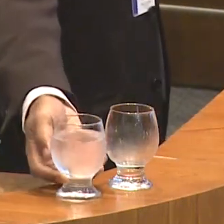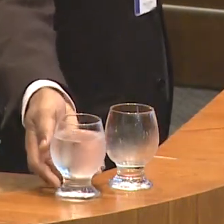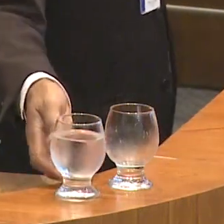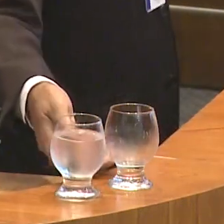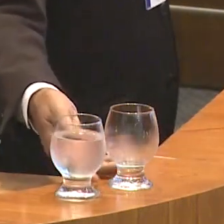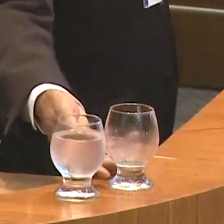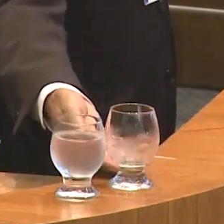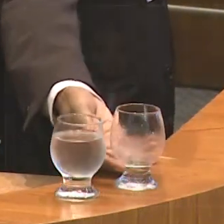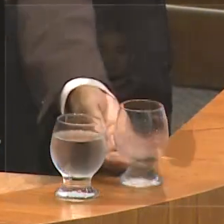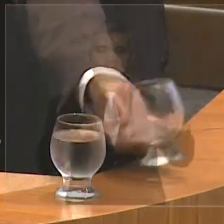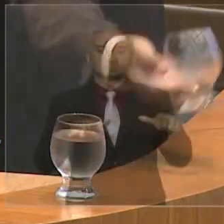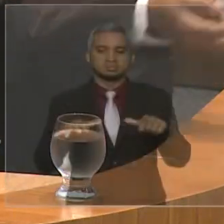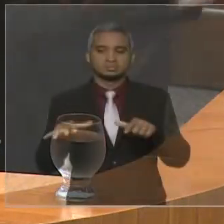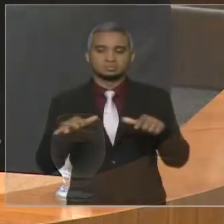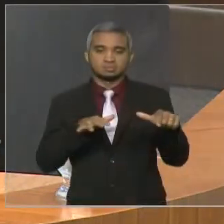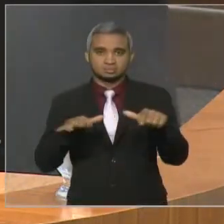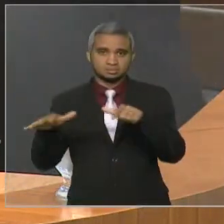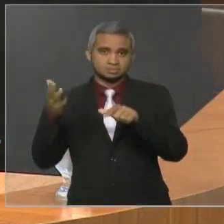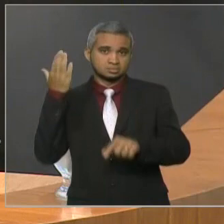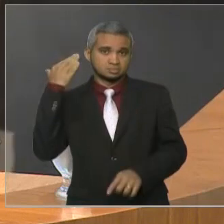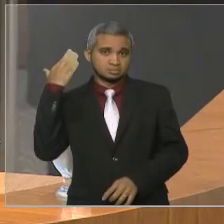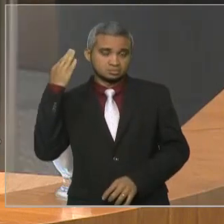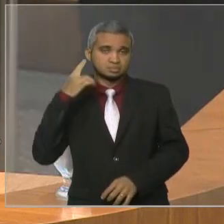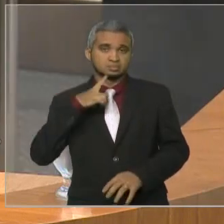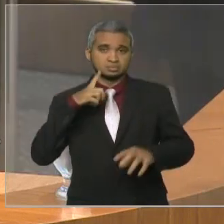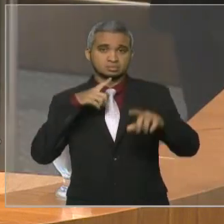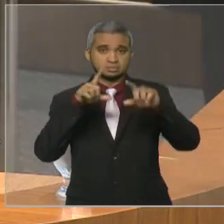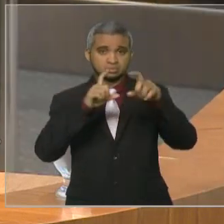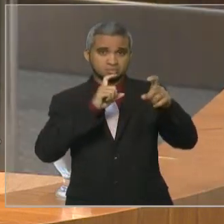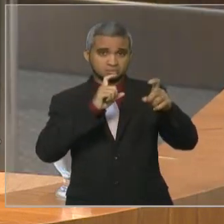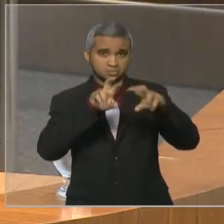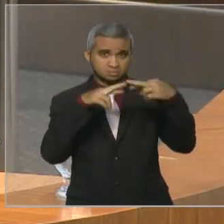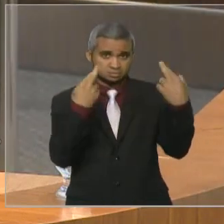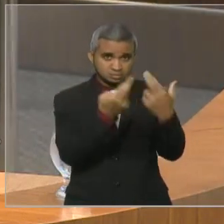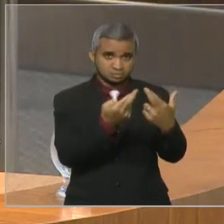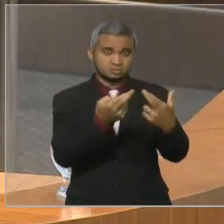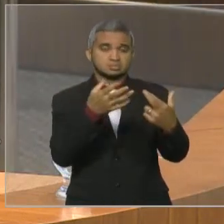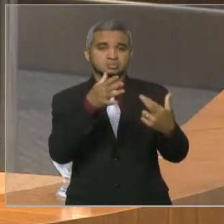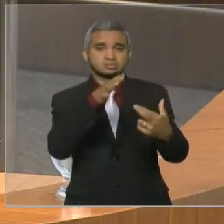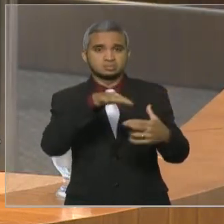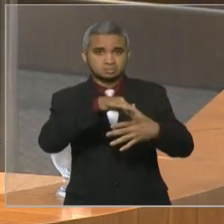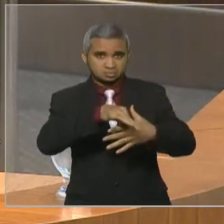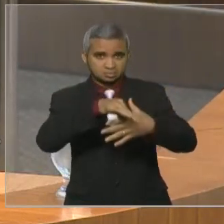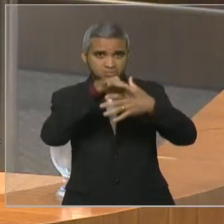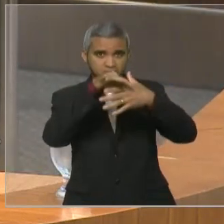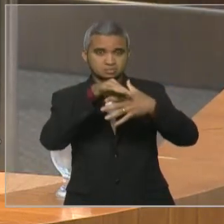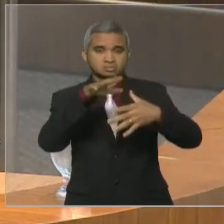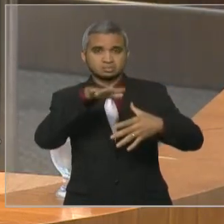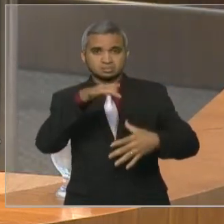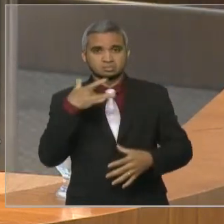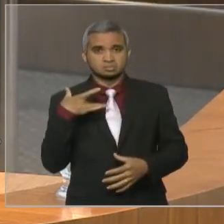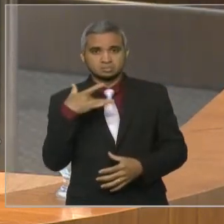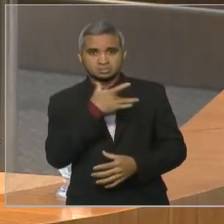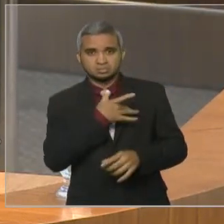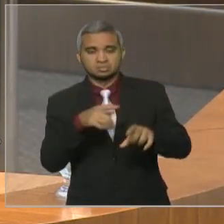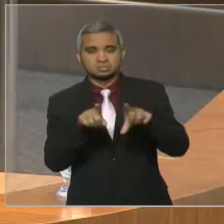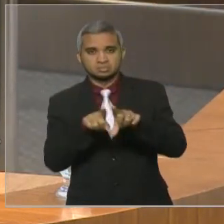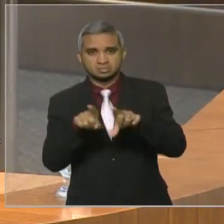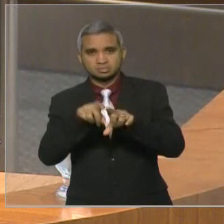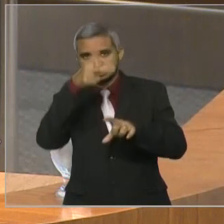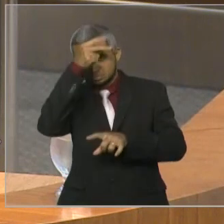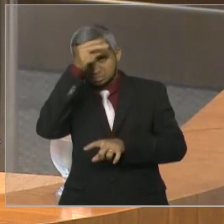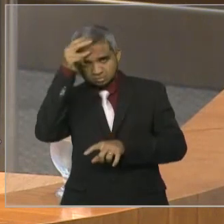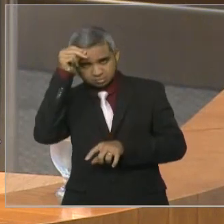com as lideranças locais da região de saúde e os secretários municipais para que possa fazer um redesenho do perfil da